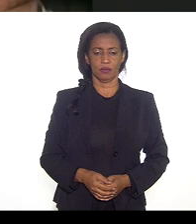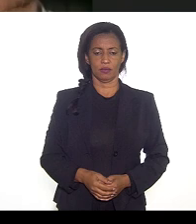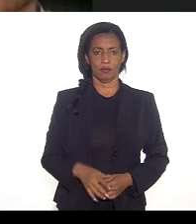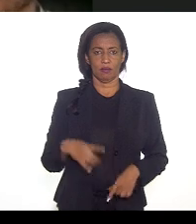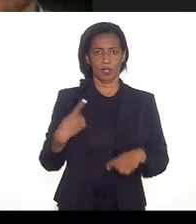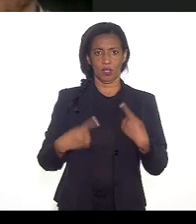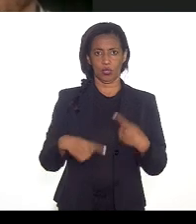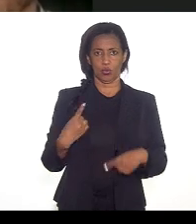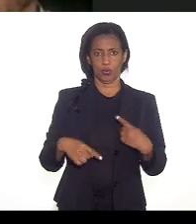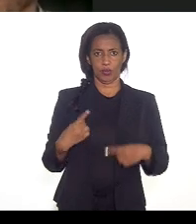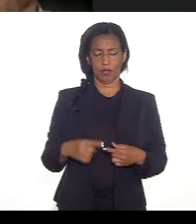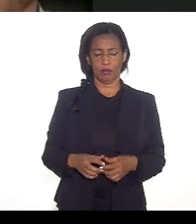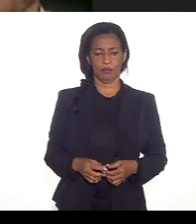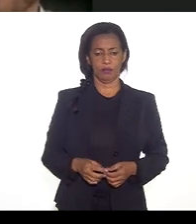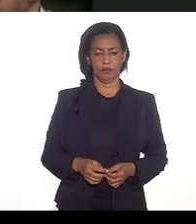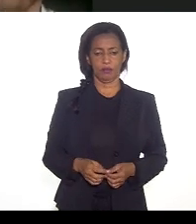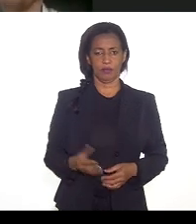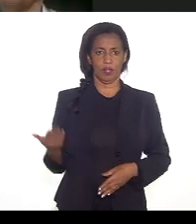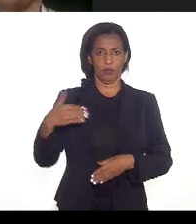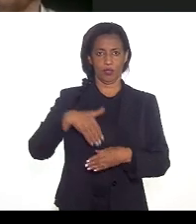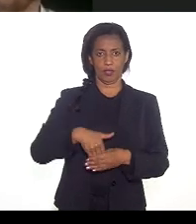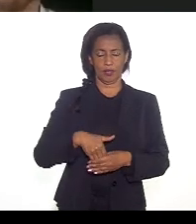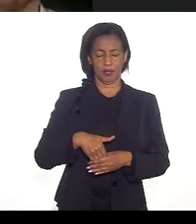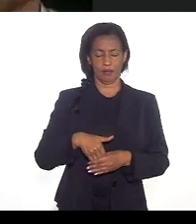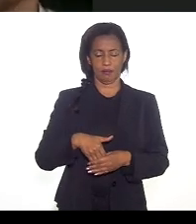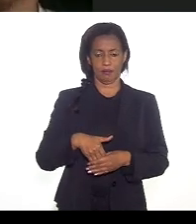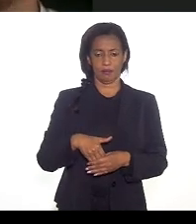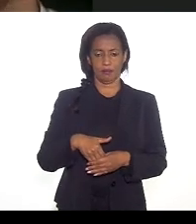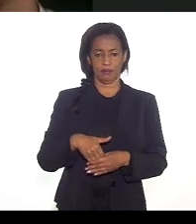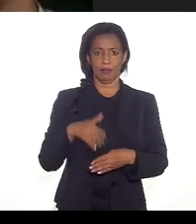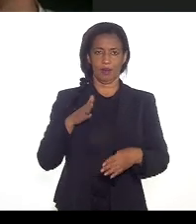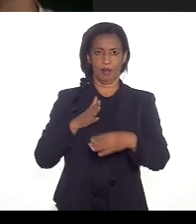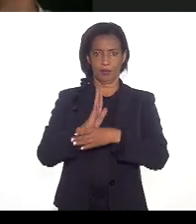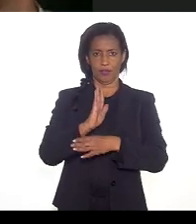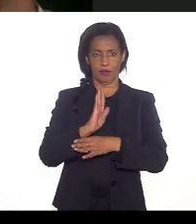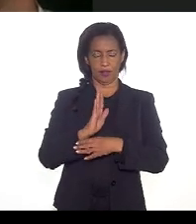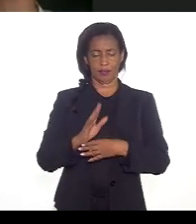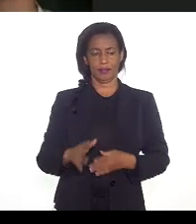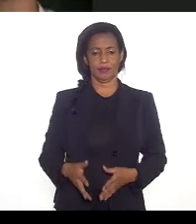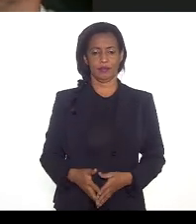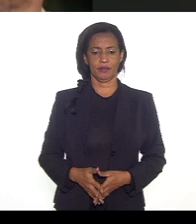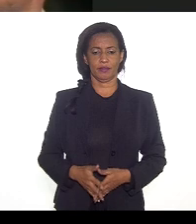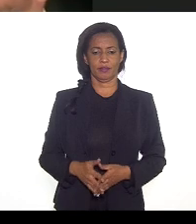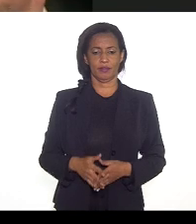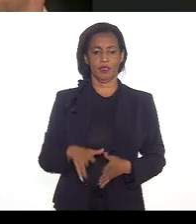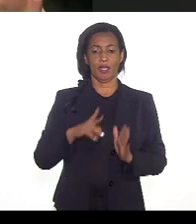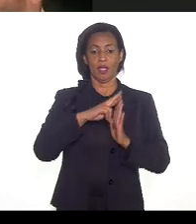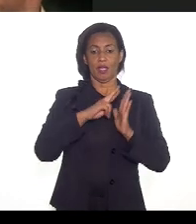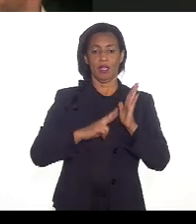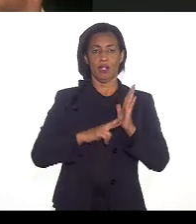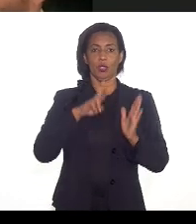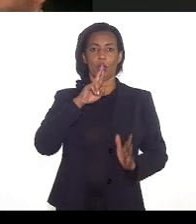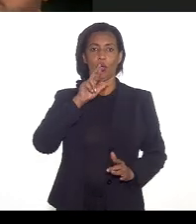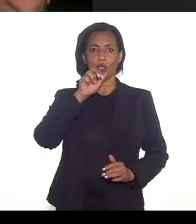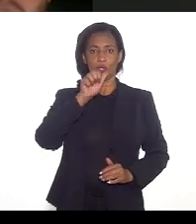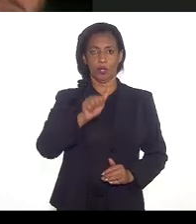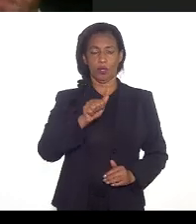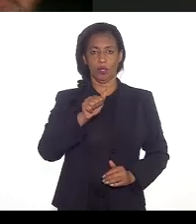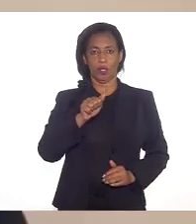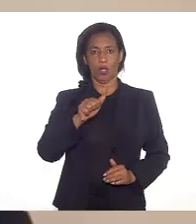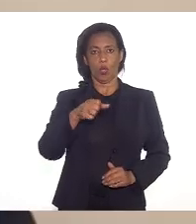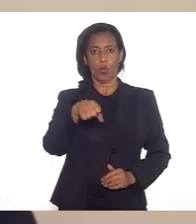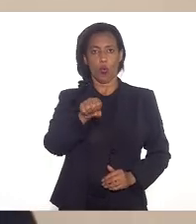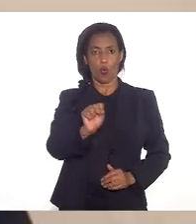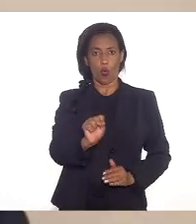Em discussão, em votação, aprovado. Relator, deputado Rodrigo Amorim, item 8 da